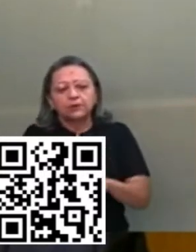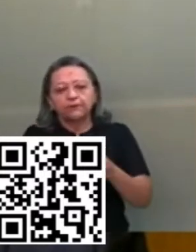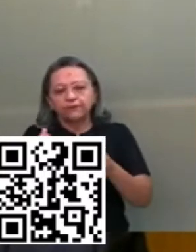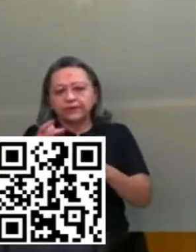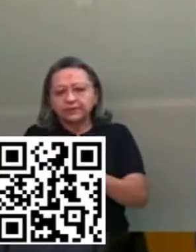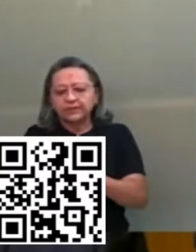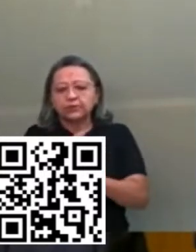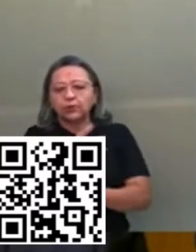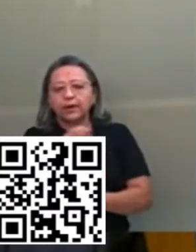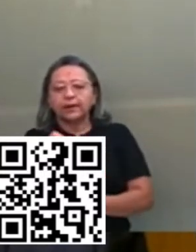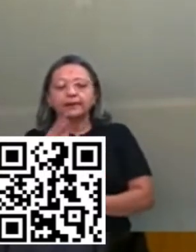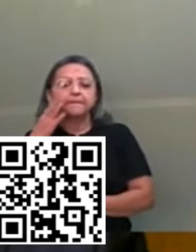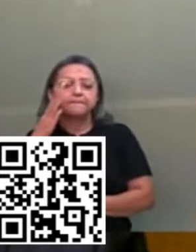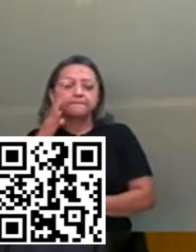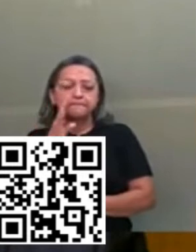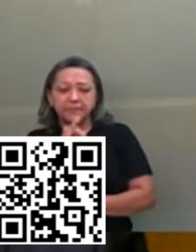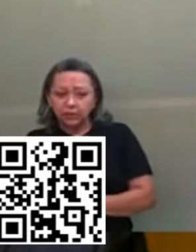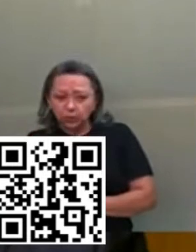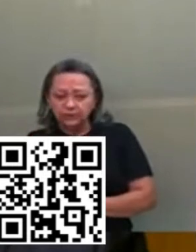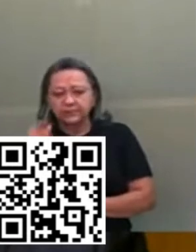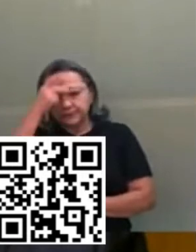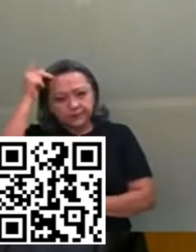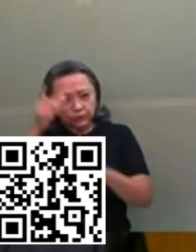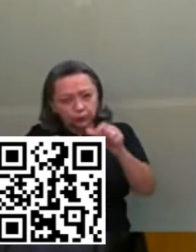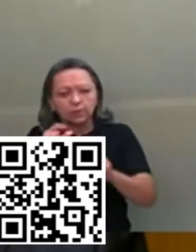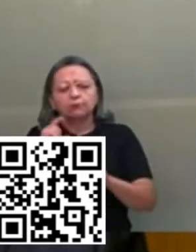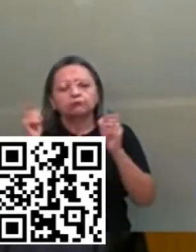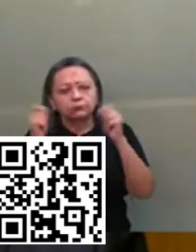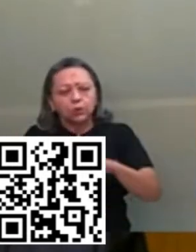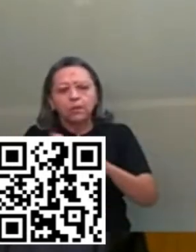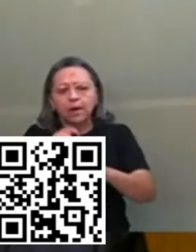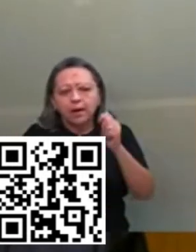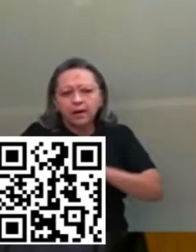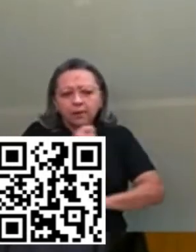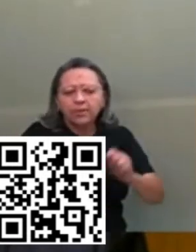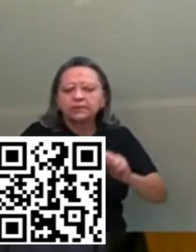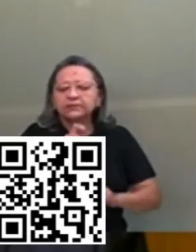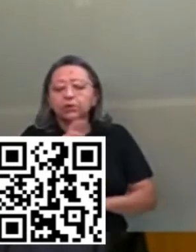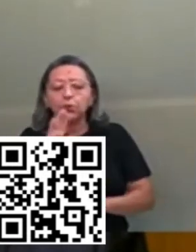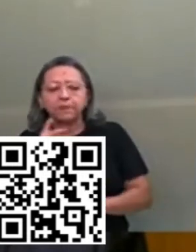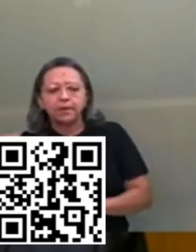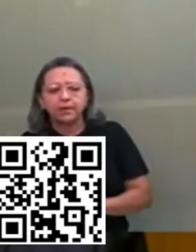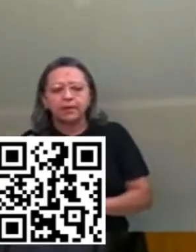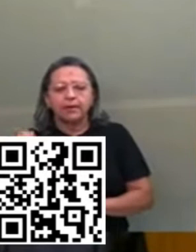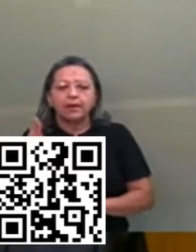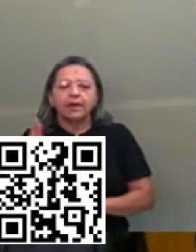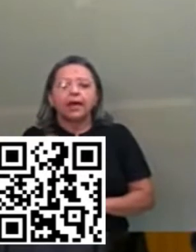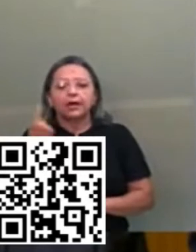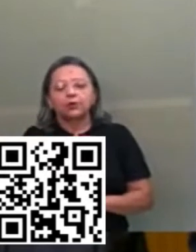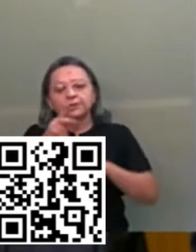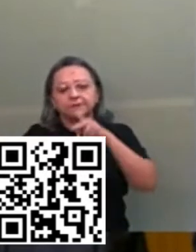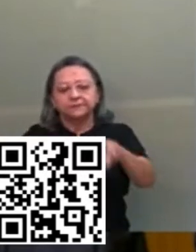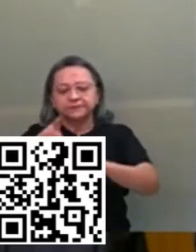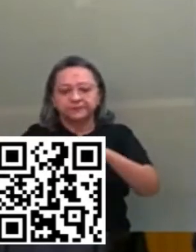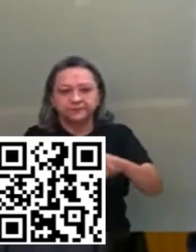de 40 milhões de pessoas, que proporcionou uma economia de 5 bilhões de reais à nossa